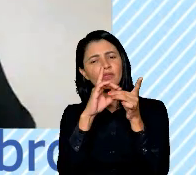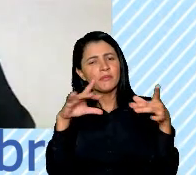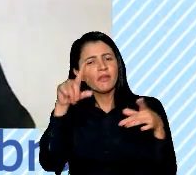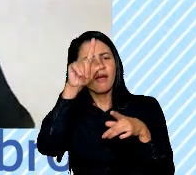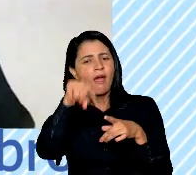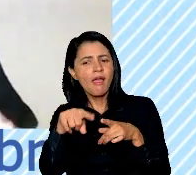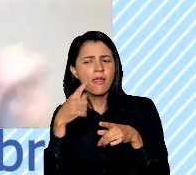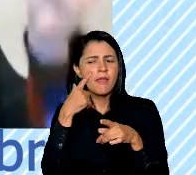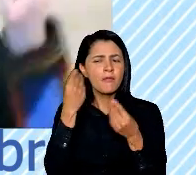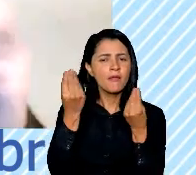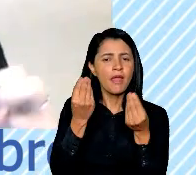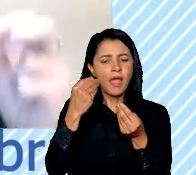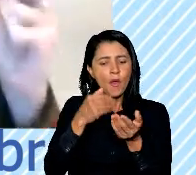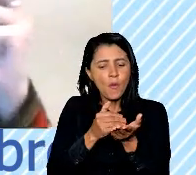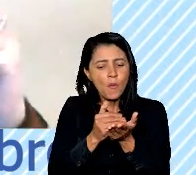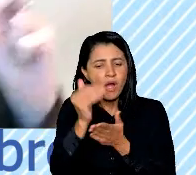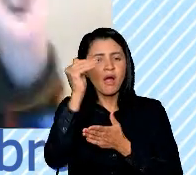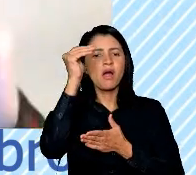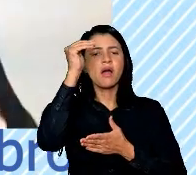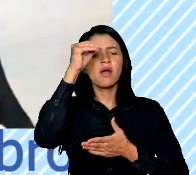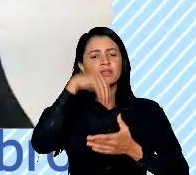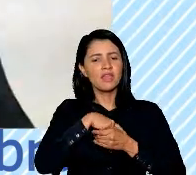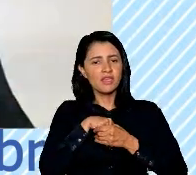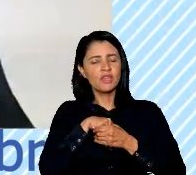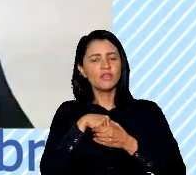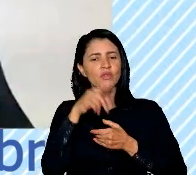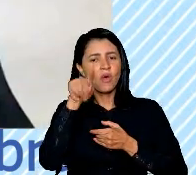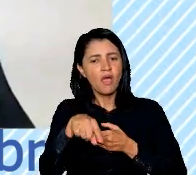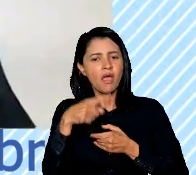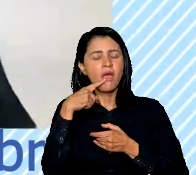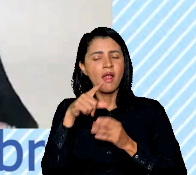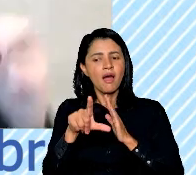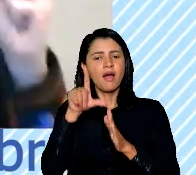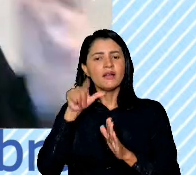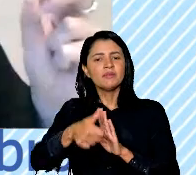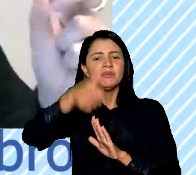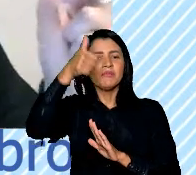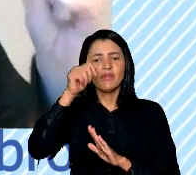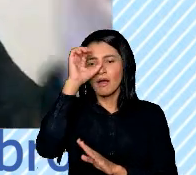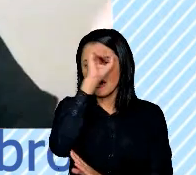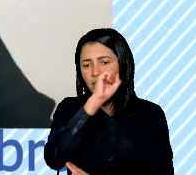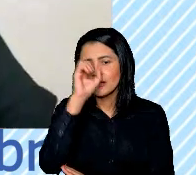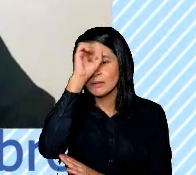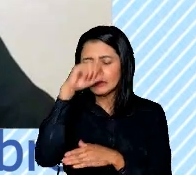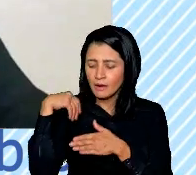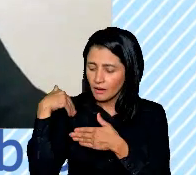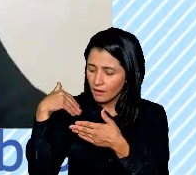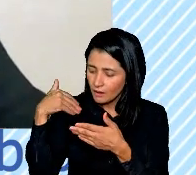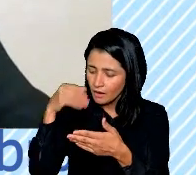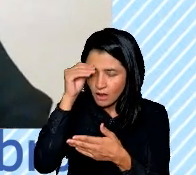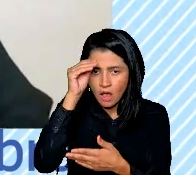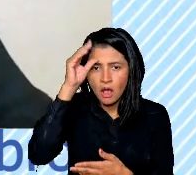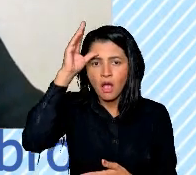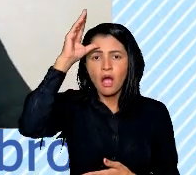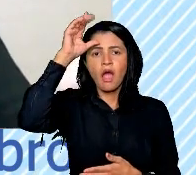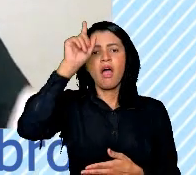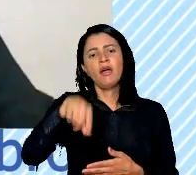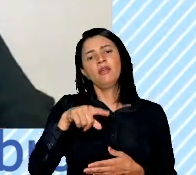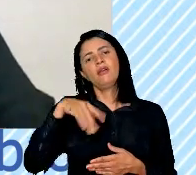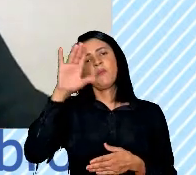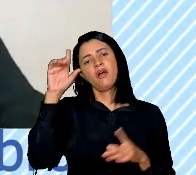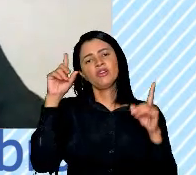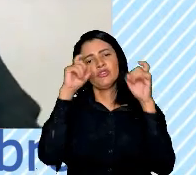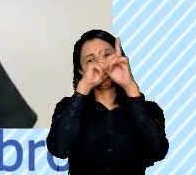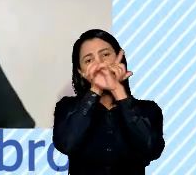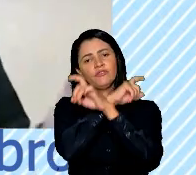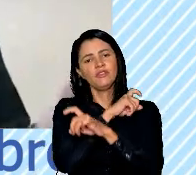partir de dentro. Ela passa pelo aprendizado. Aí me parece a tarefa difícil. Converter